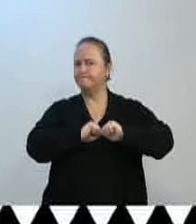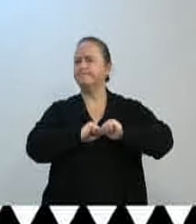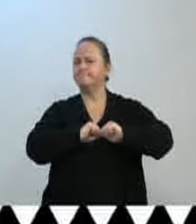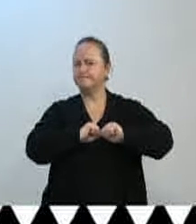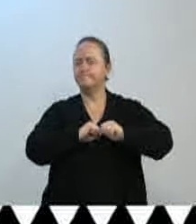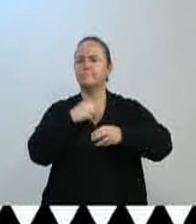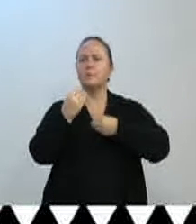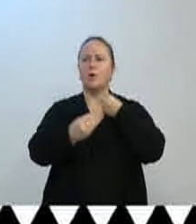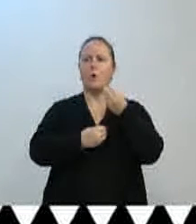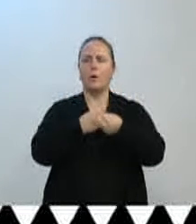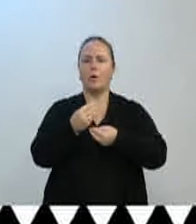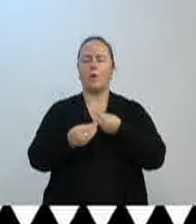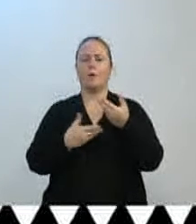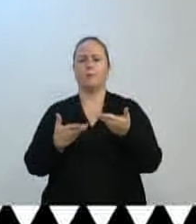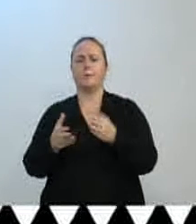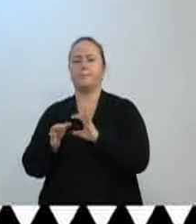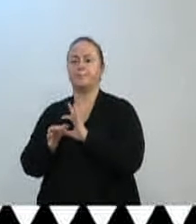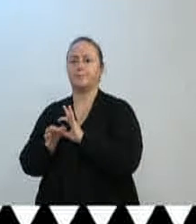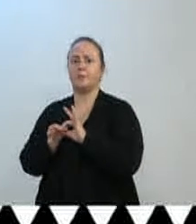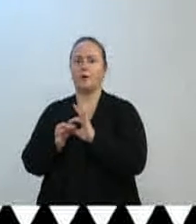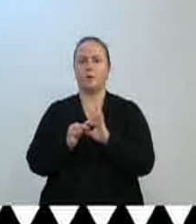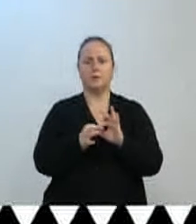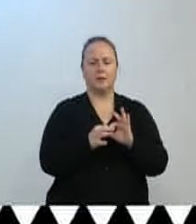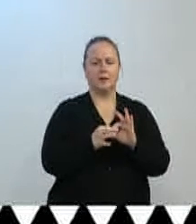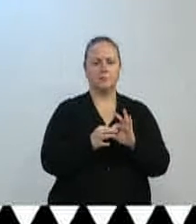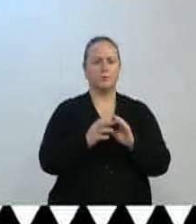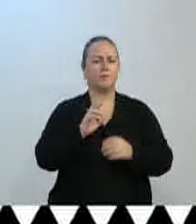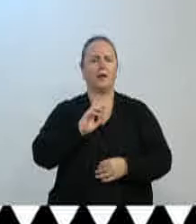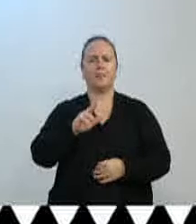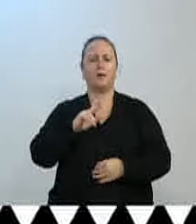o contexto, não particularizo